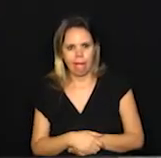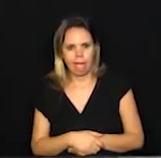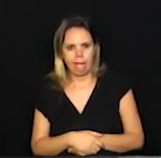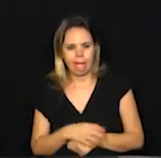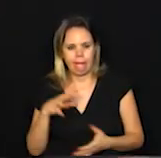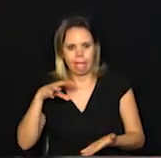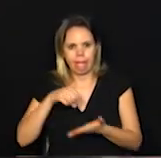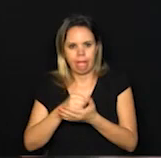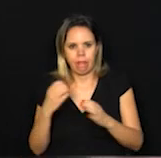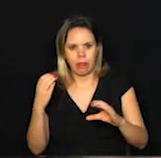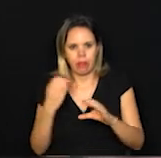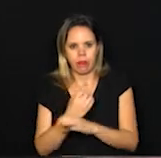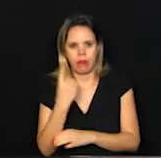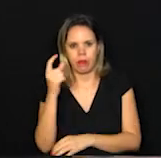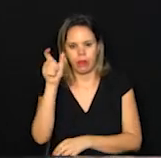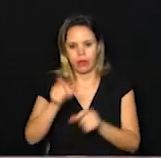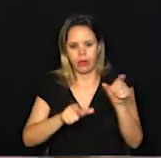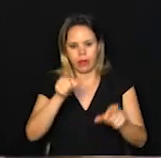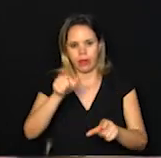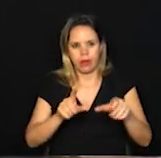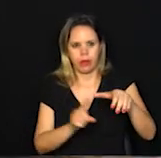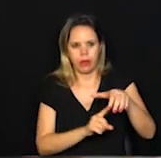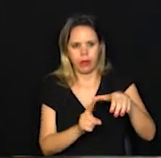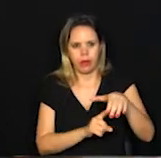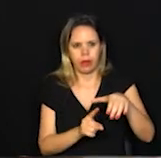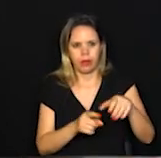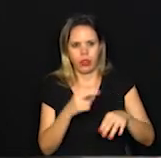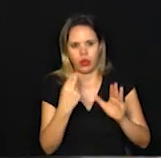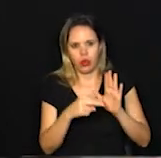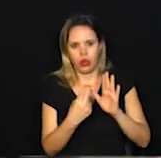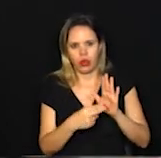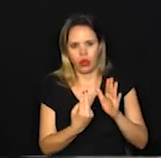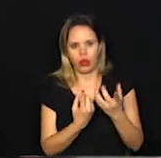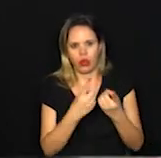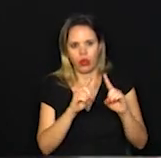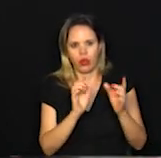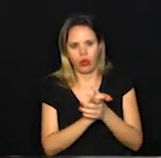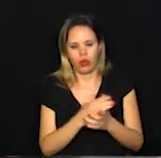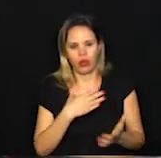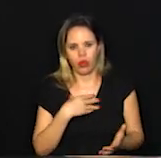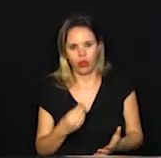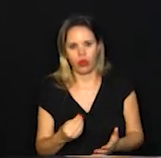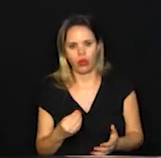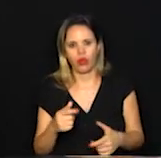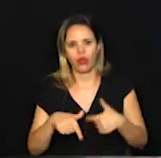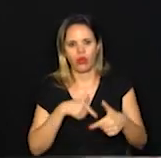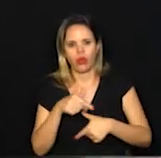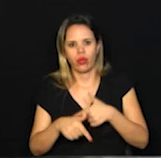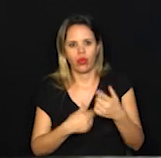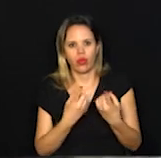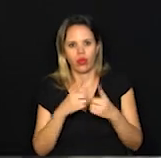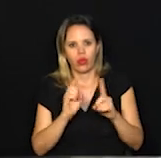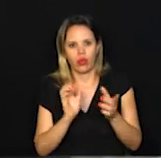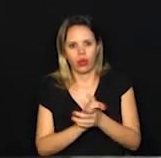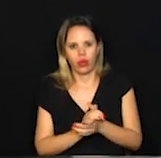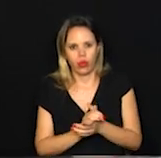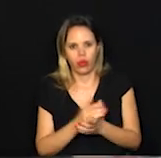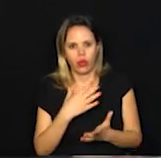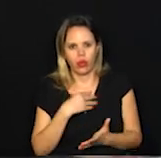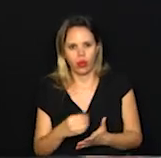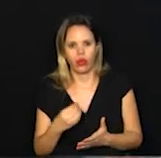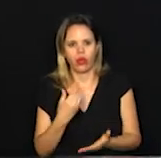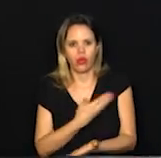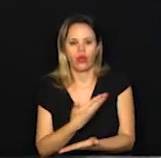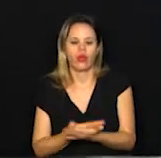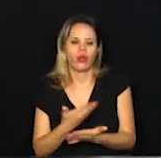Cadastro completo de cada cidadão que consulta. Nome dele, nome da esposa, nome dos filhos. Onde os filhos trabalham, a esposa e os filhos